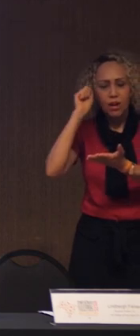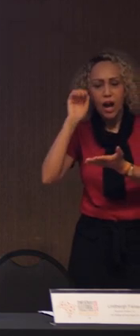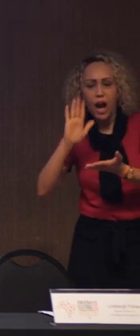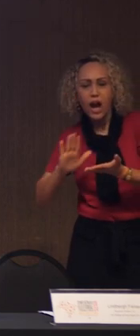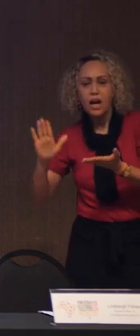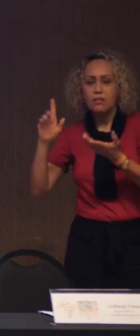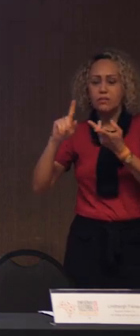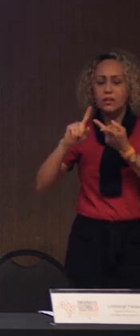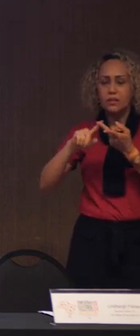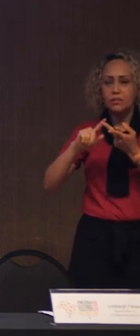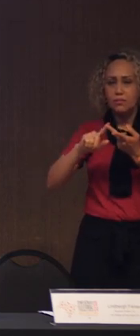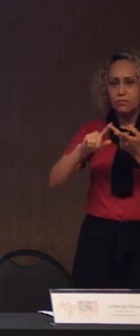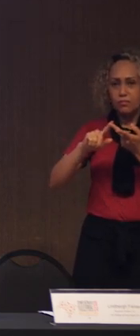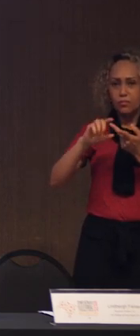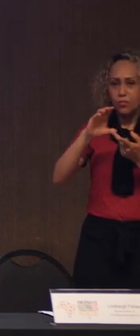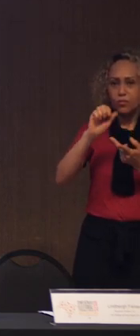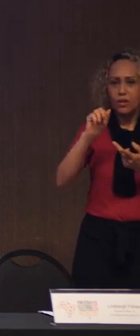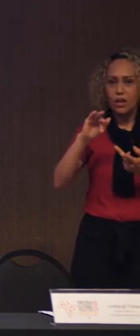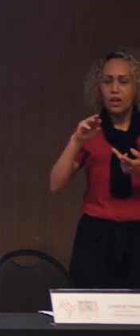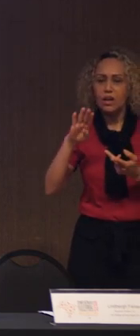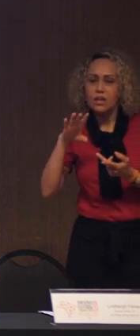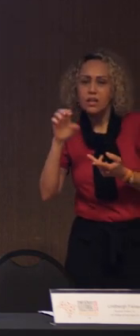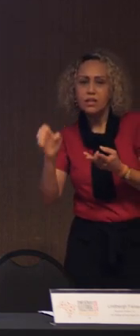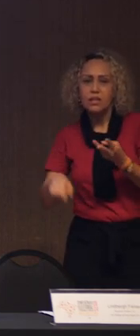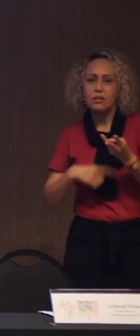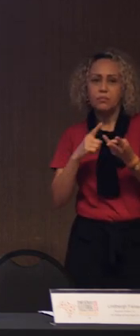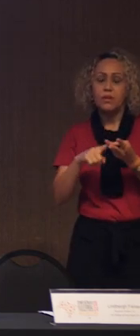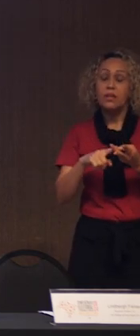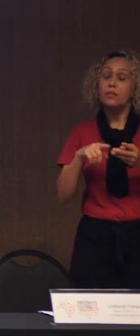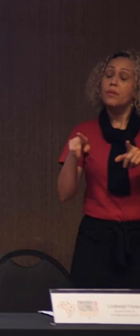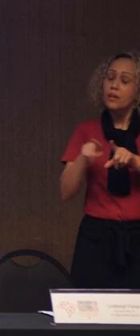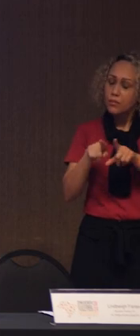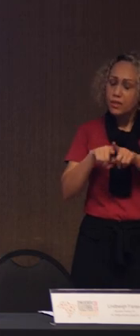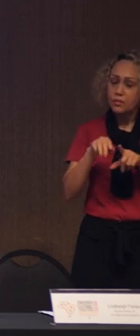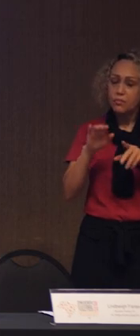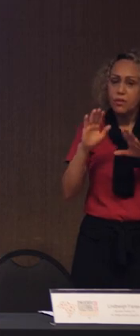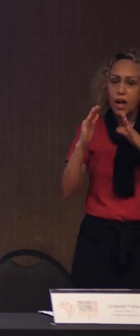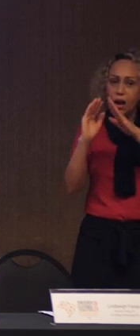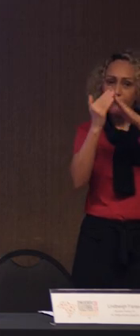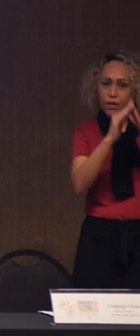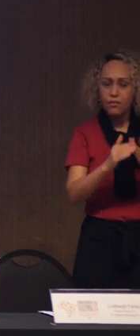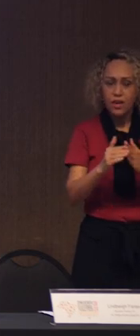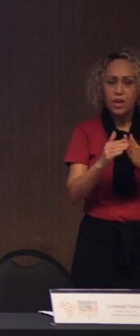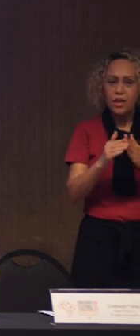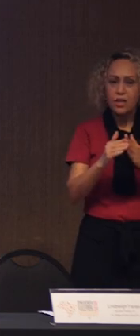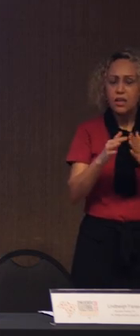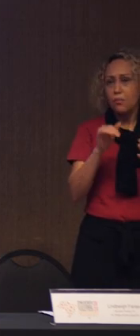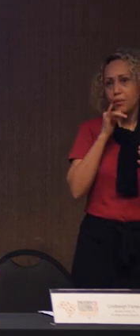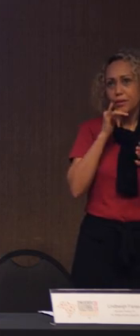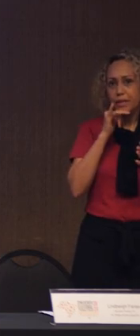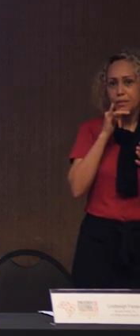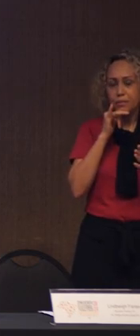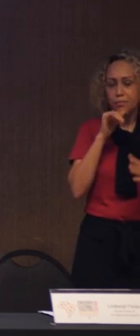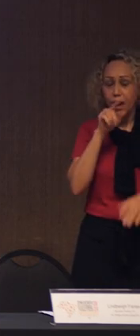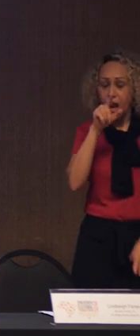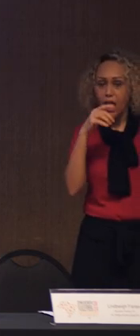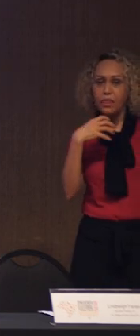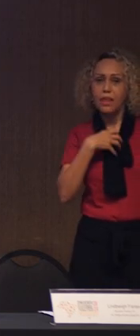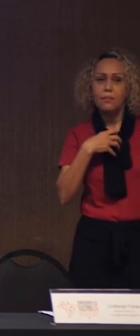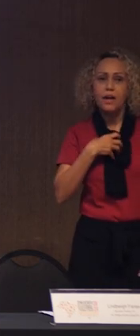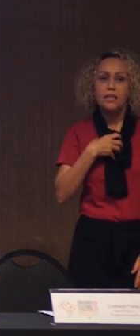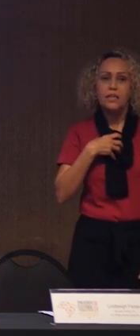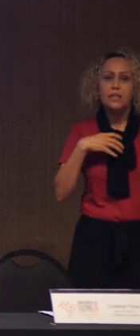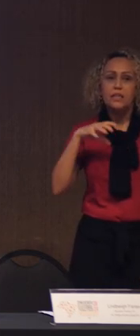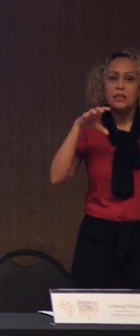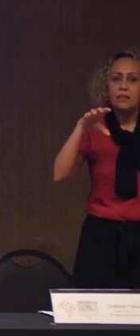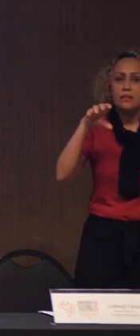favela, que inclua a periferia, que inclua o cacau que é produzido na Bahia e que pode, em vez de ir para a